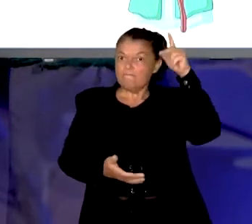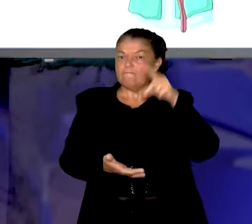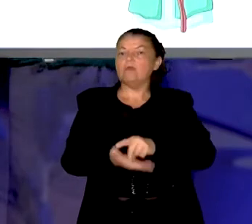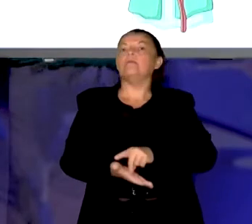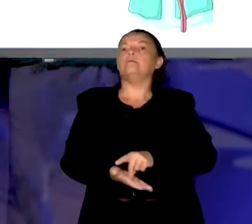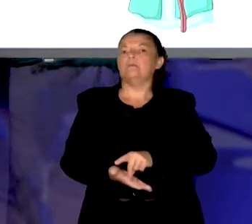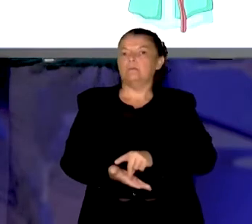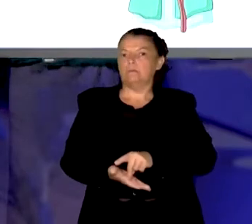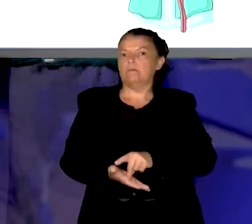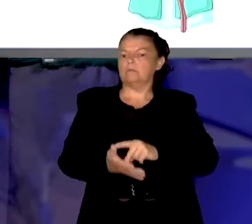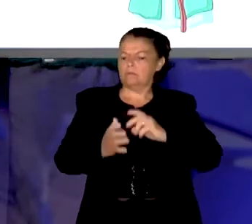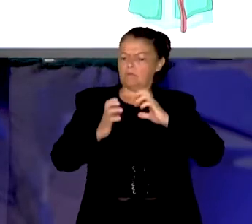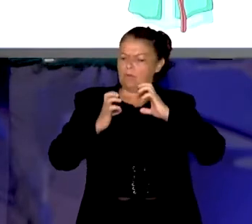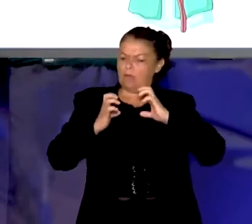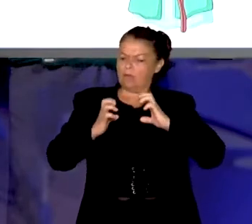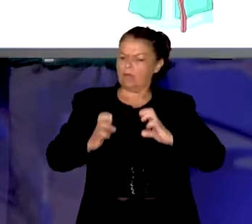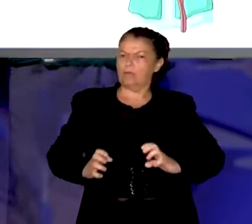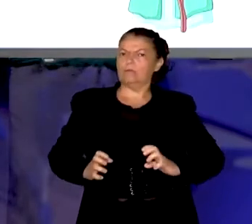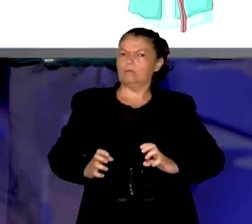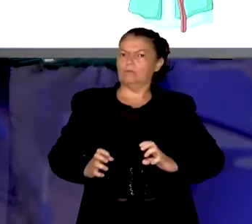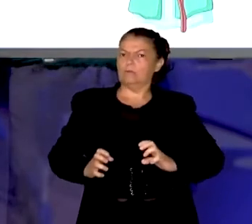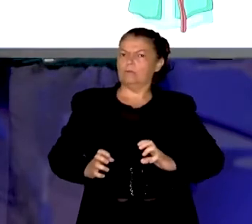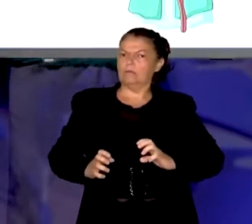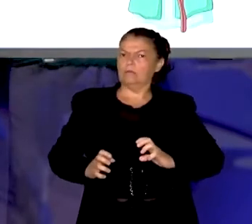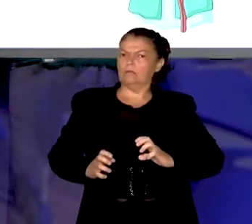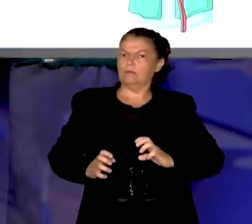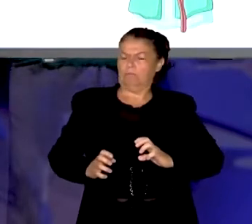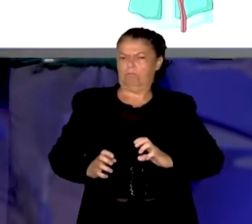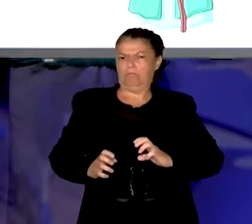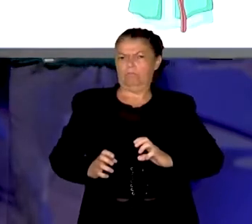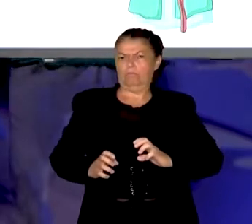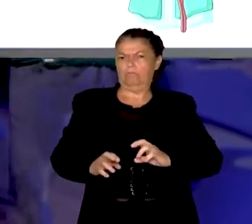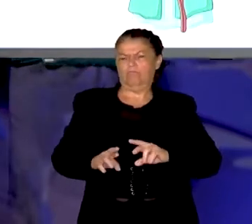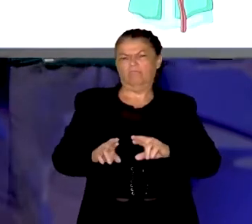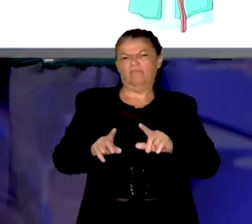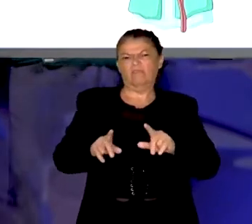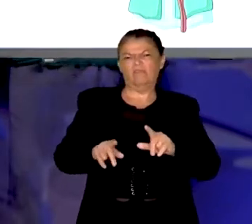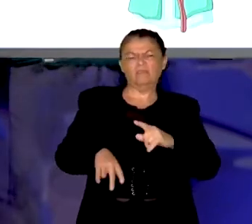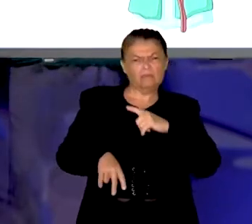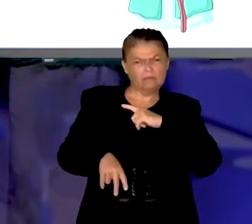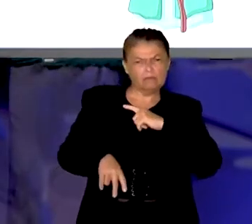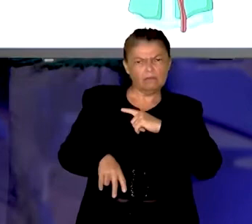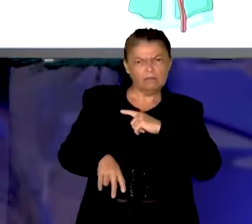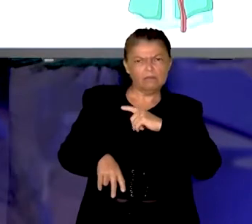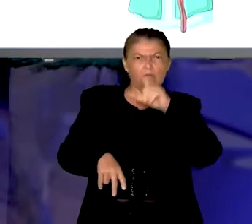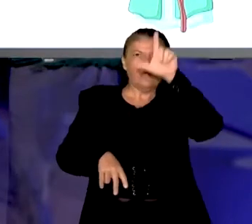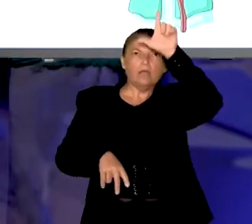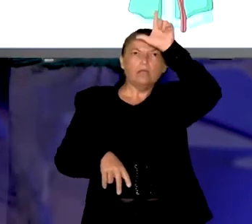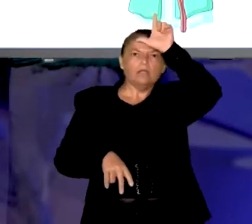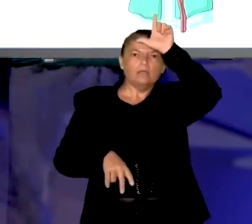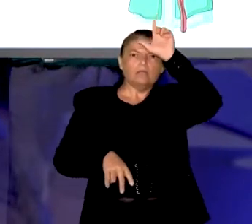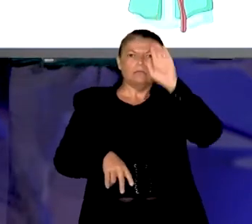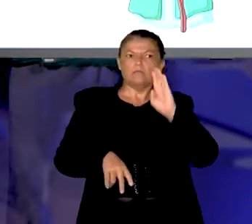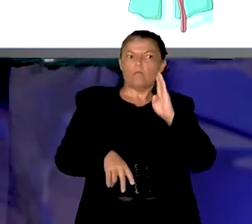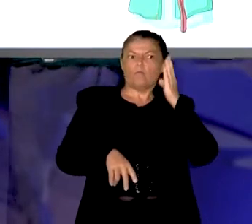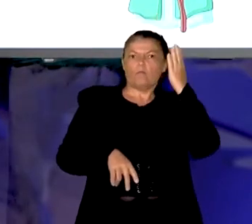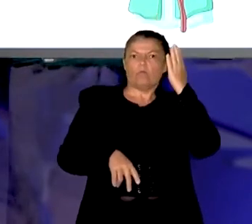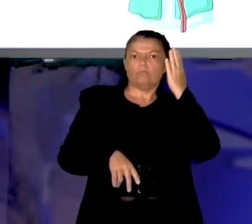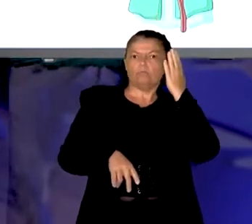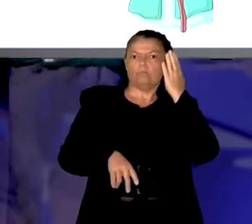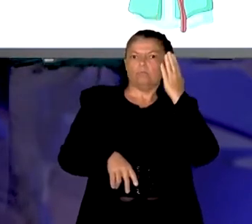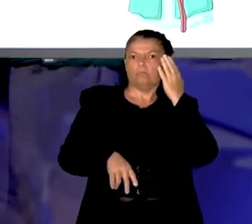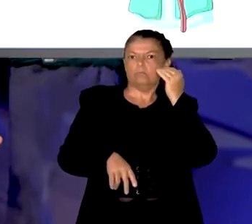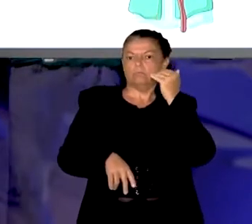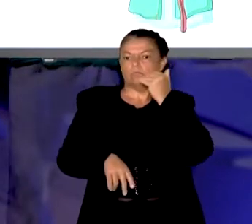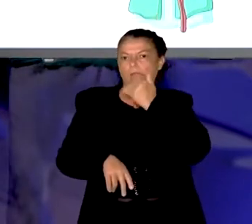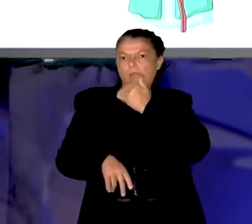verdadeiros. E tem líder falso? Bom, é provável. que tenha líder que não se preocupe